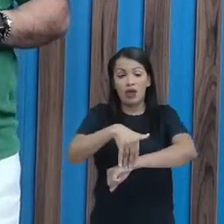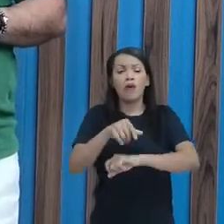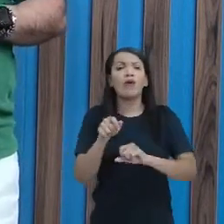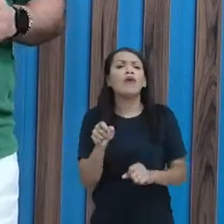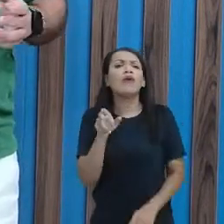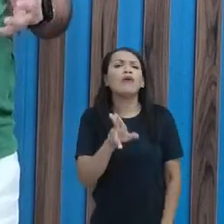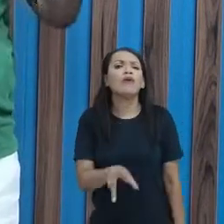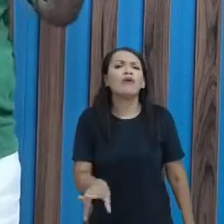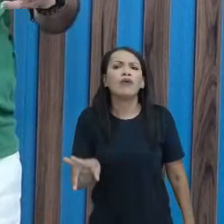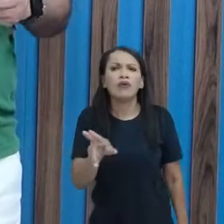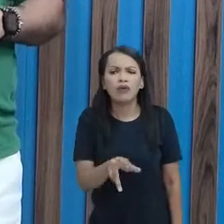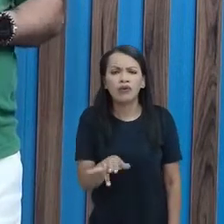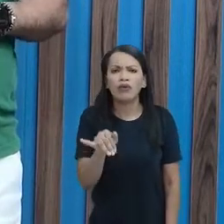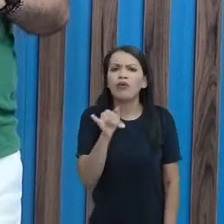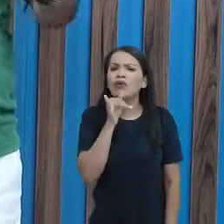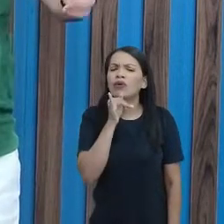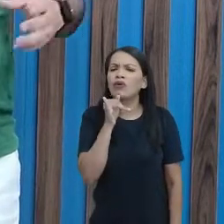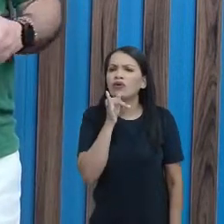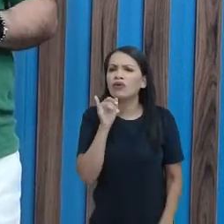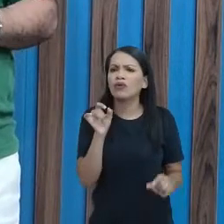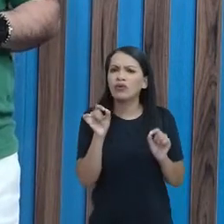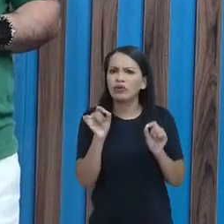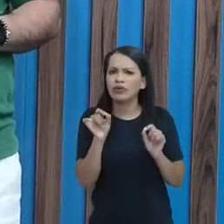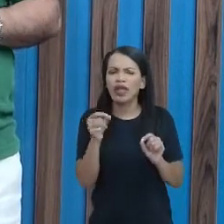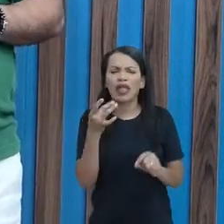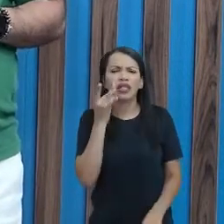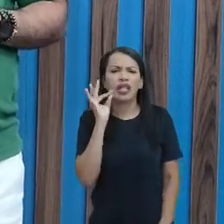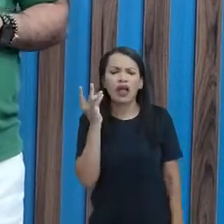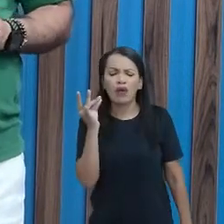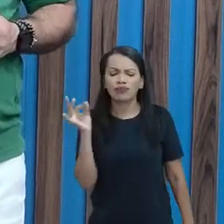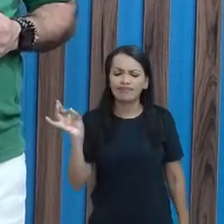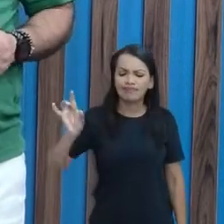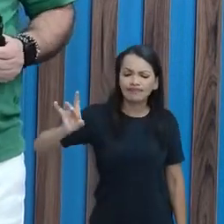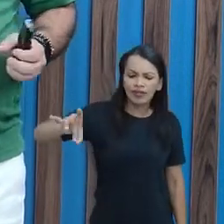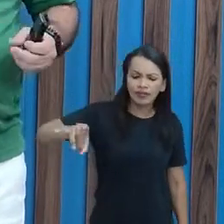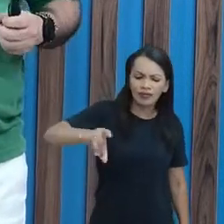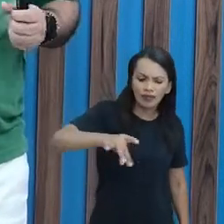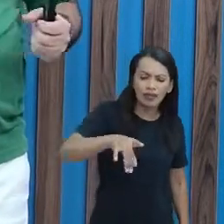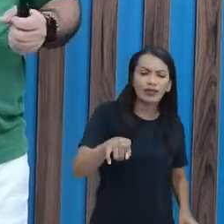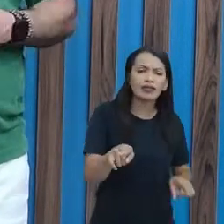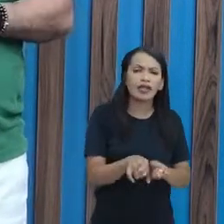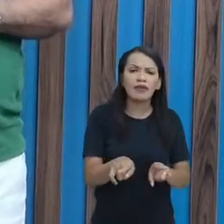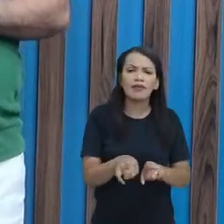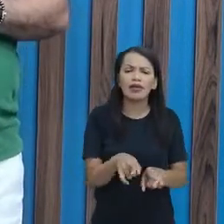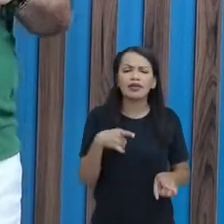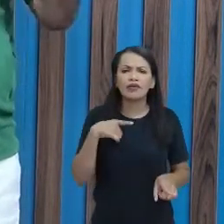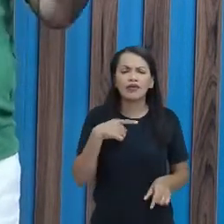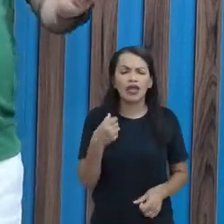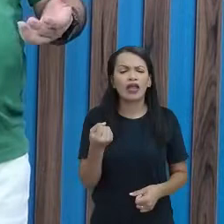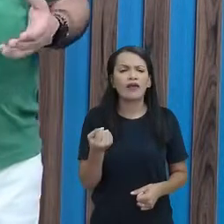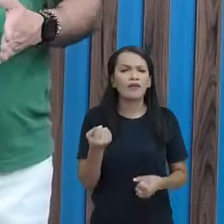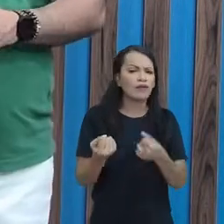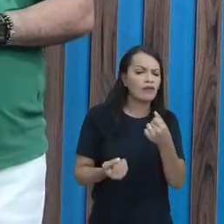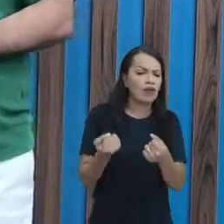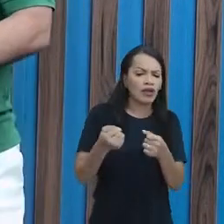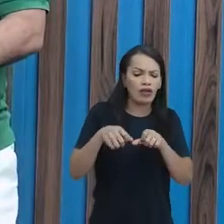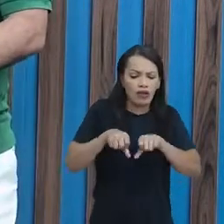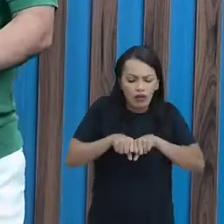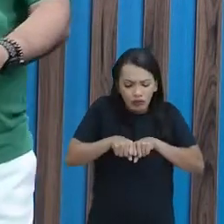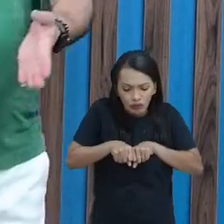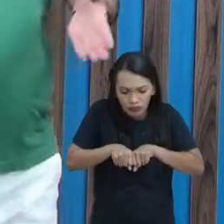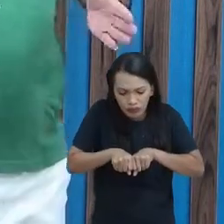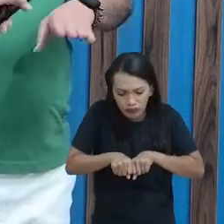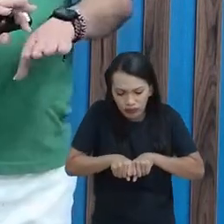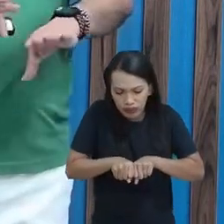usam, por exemplo, né, para derreter o gelo ali, eles usam sal e tem uns carrinhos, né, que passam, né, do governo, né,